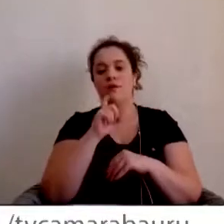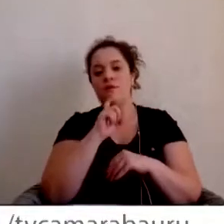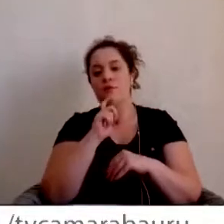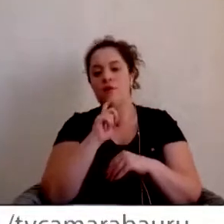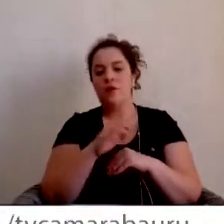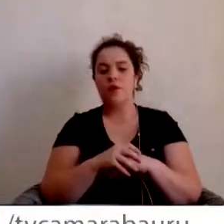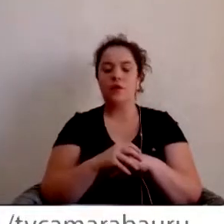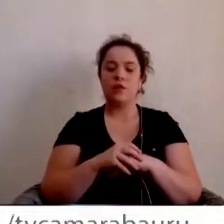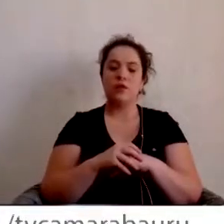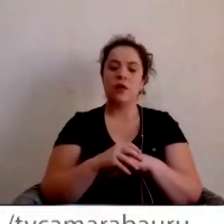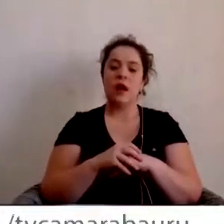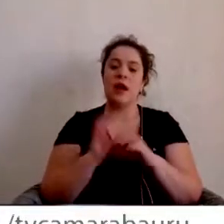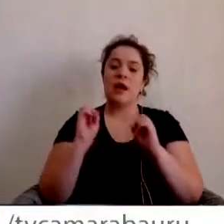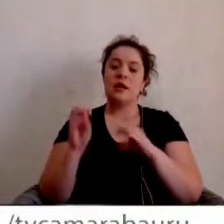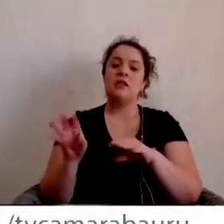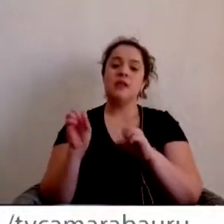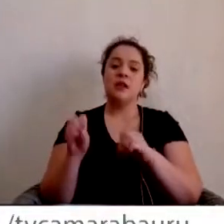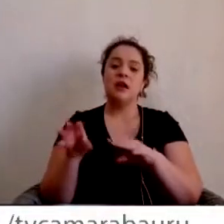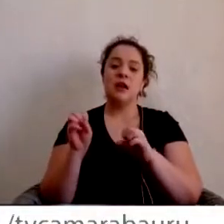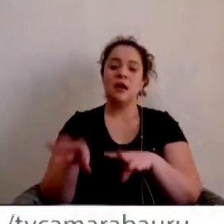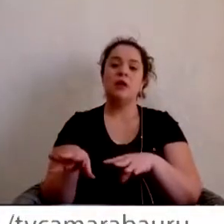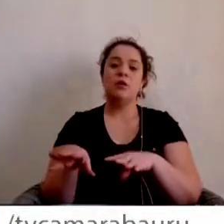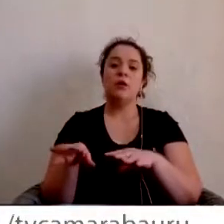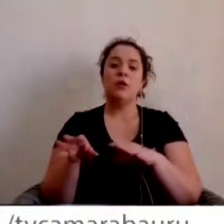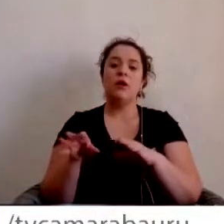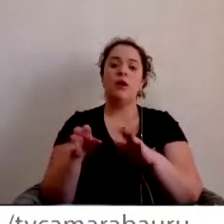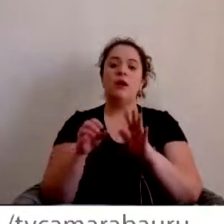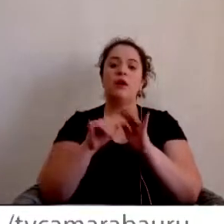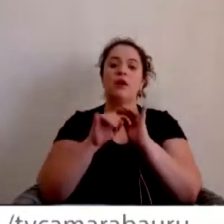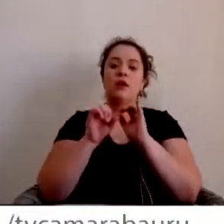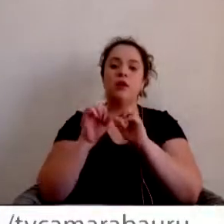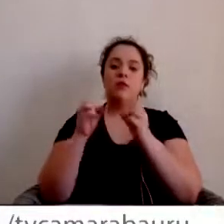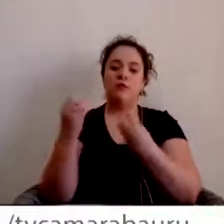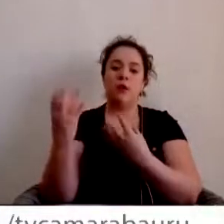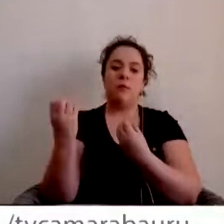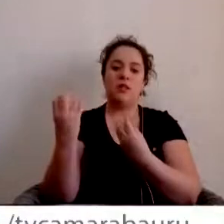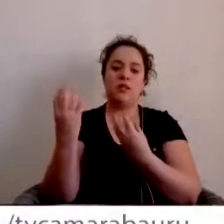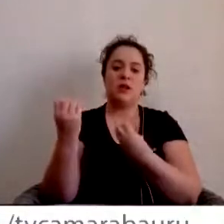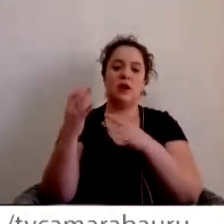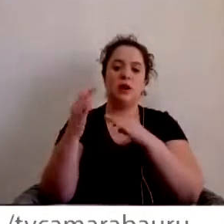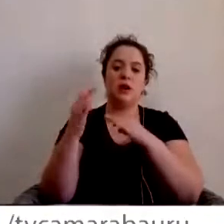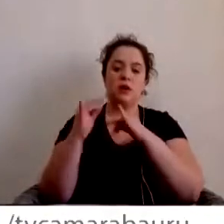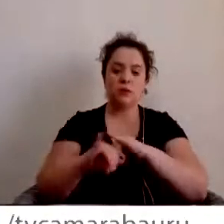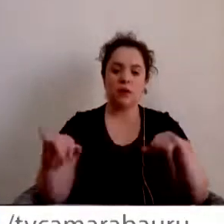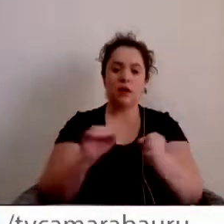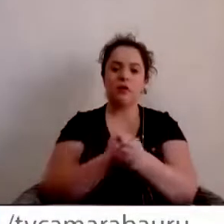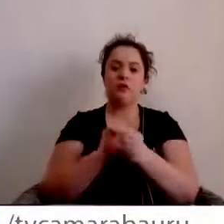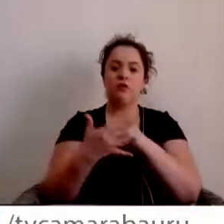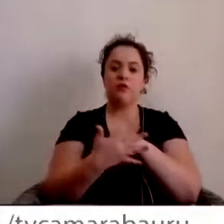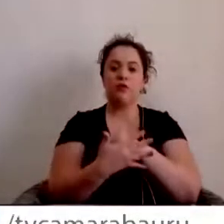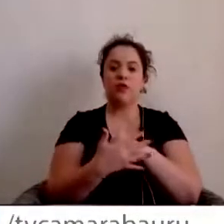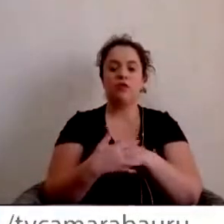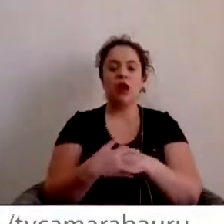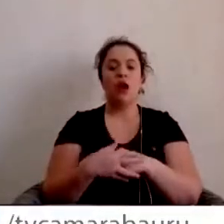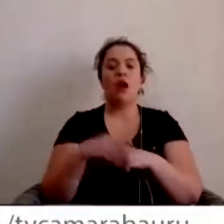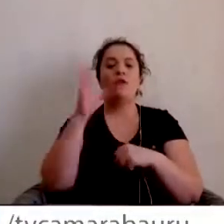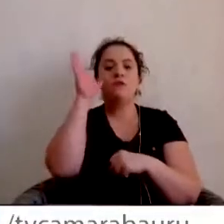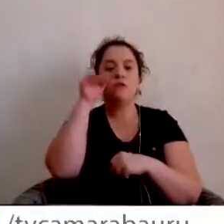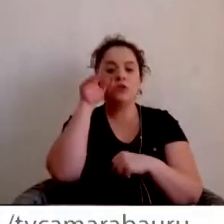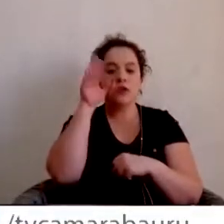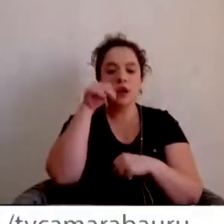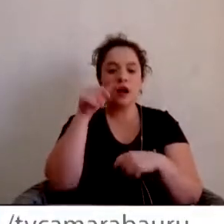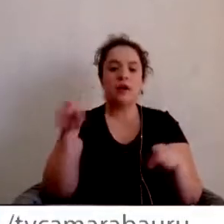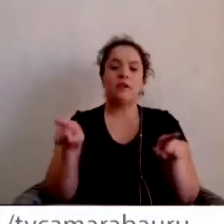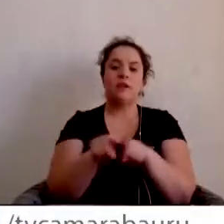Covid. Isso vai ser muito bem monitorado por nós, com os funcionários e também com os alunos. Tem álcool em gel passando